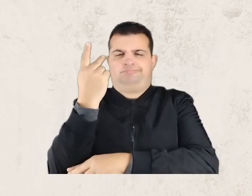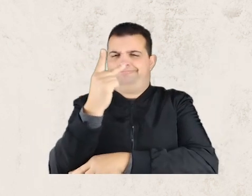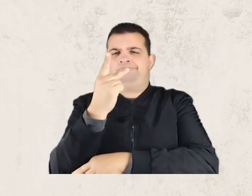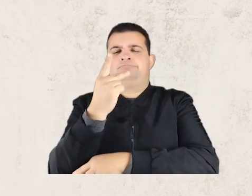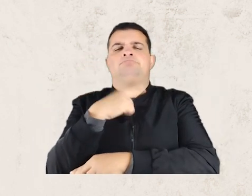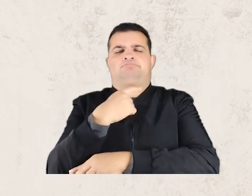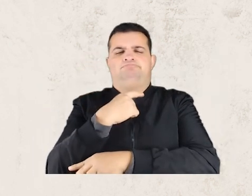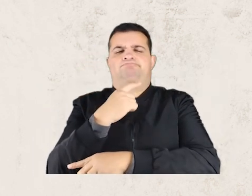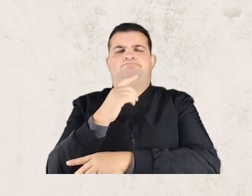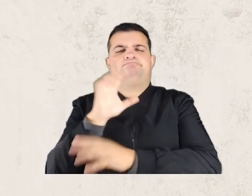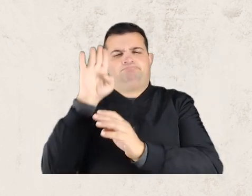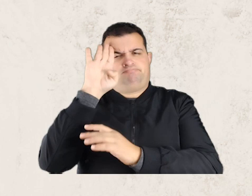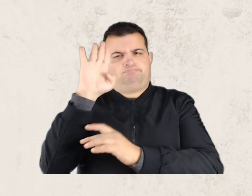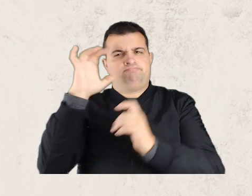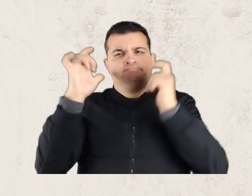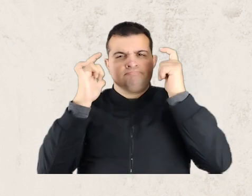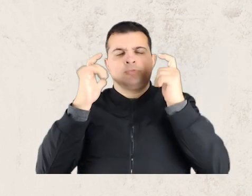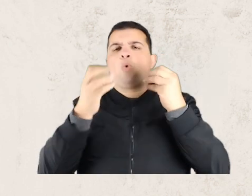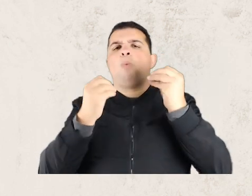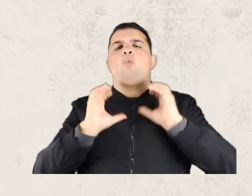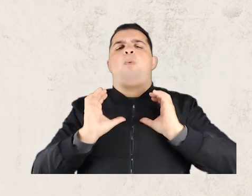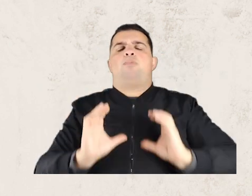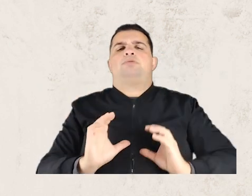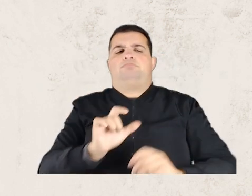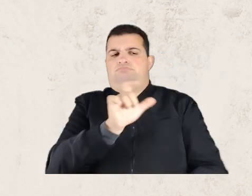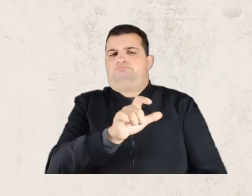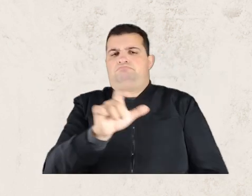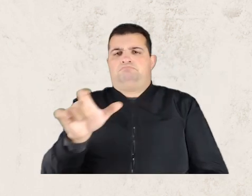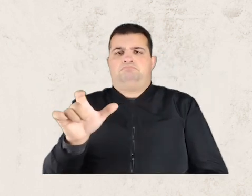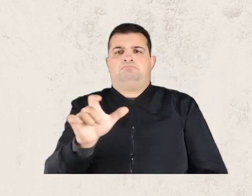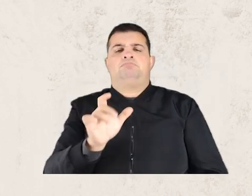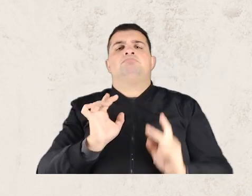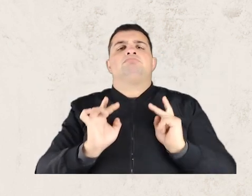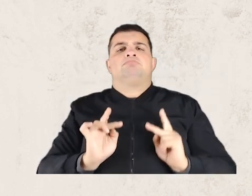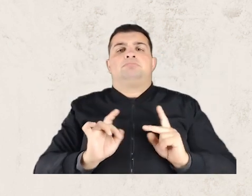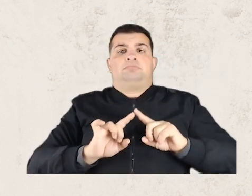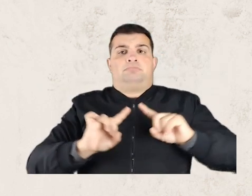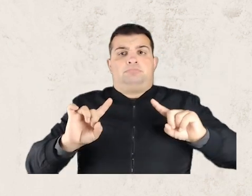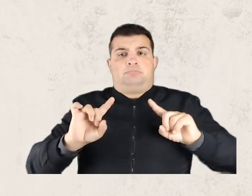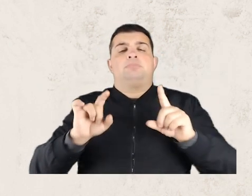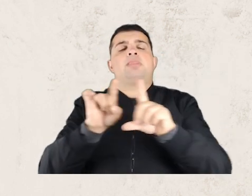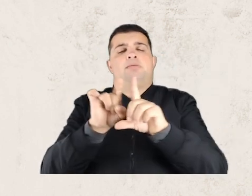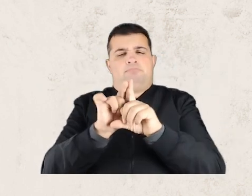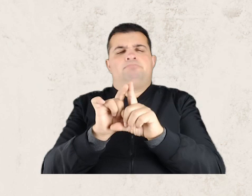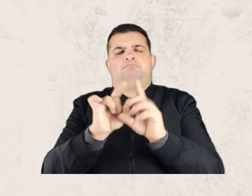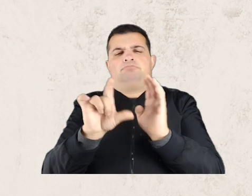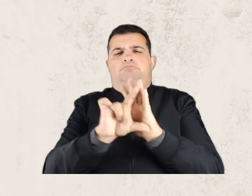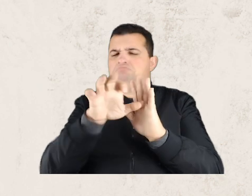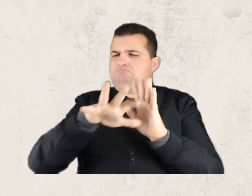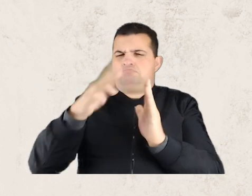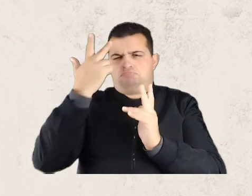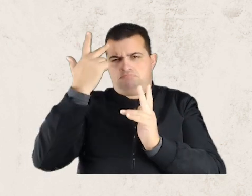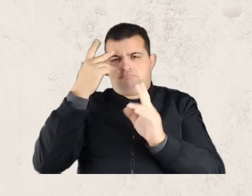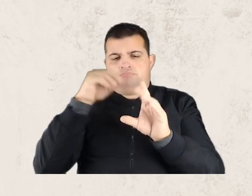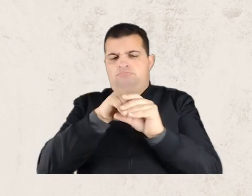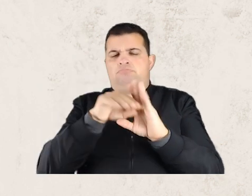que vamos citar bastante neste episódio. No livro O que é Psicologia Social, ela explica que a psicologia em si